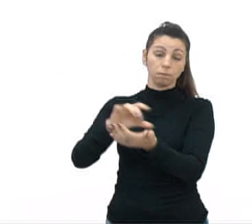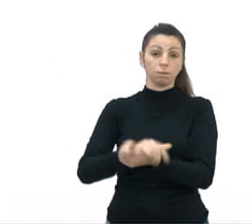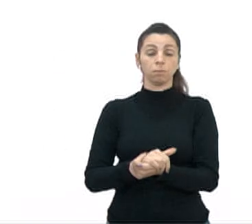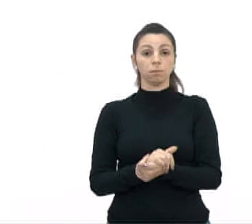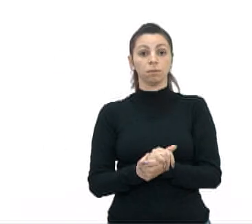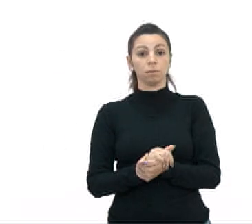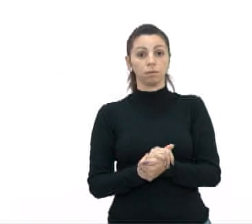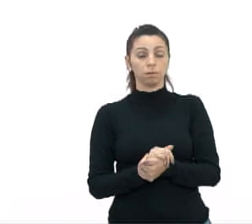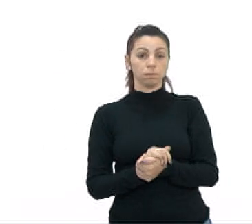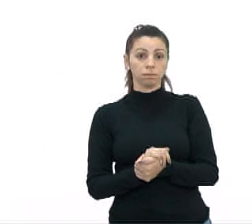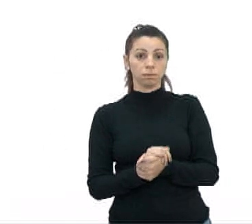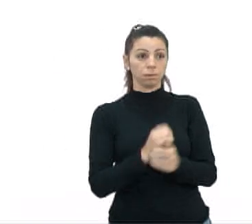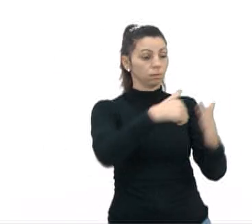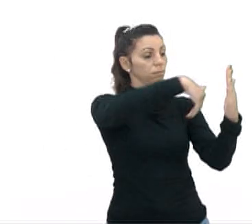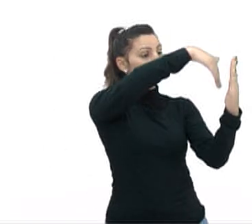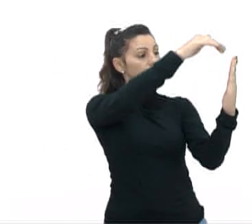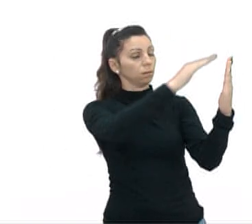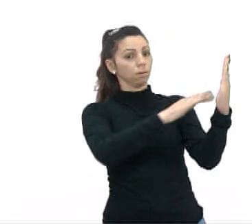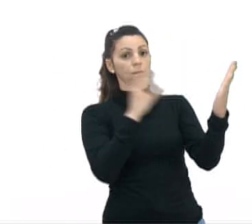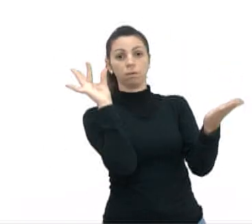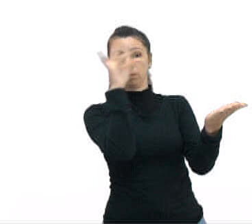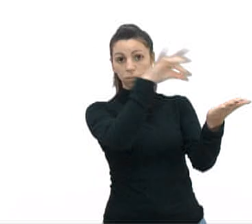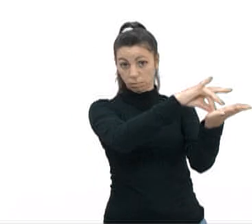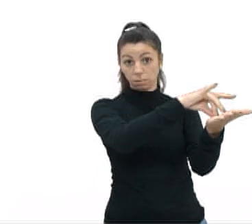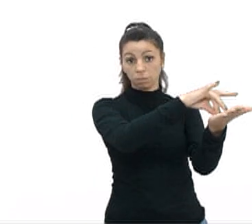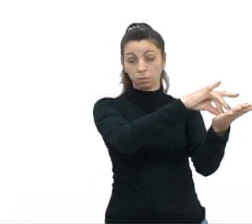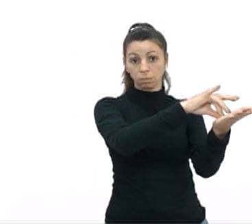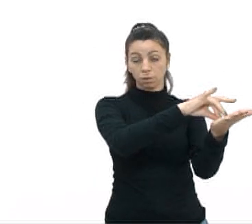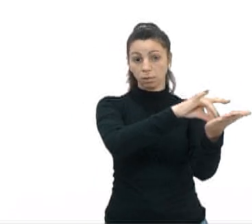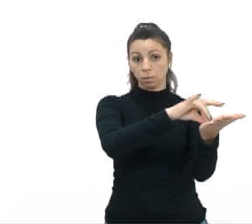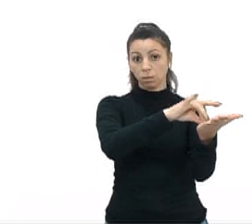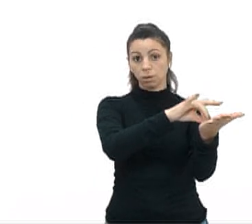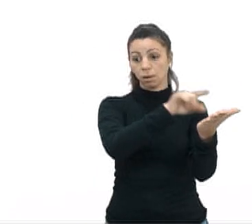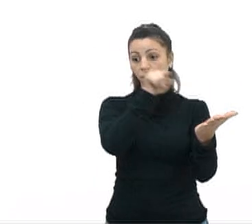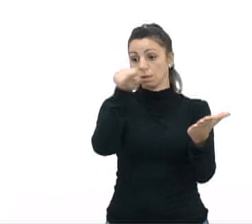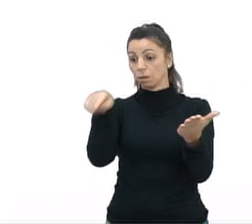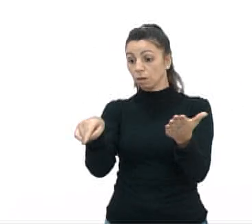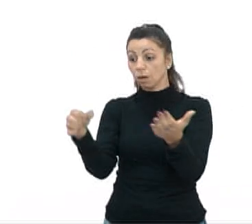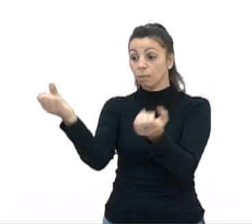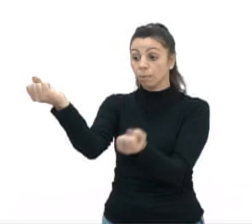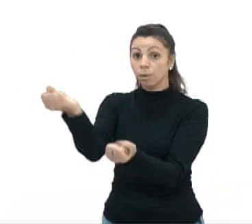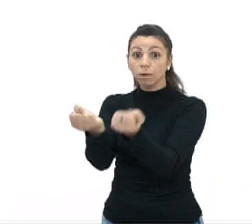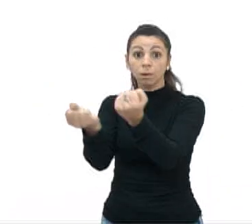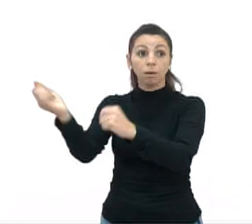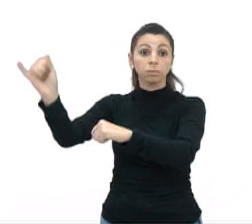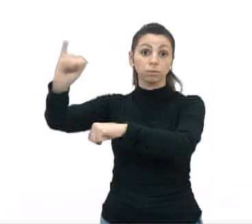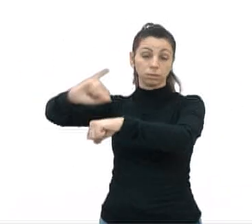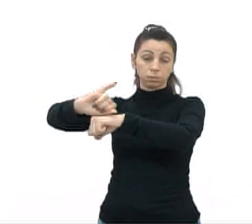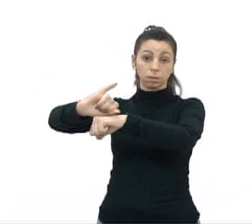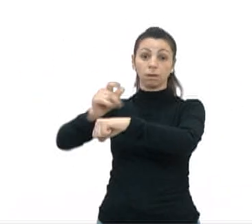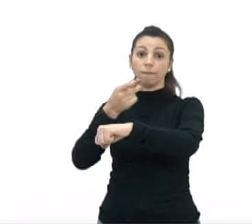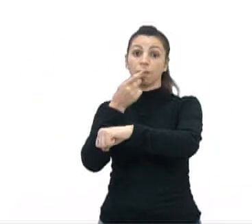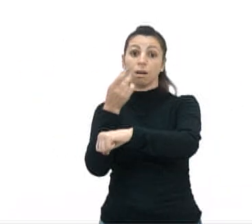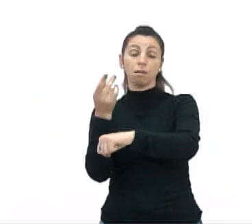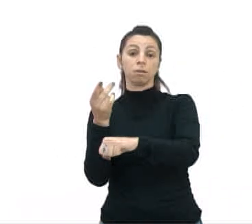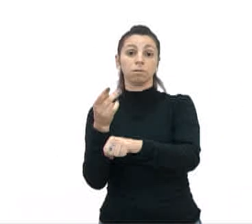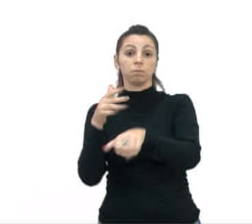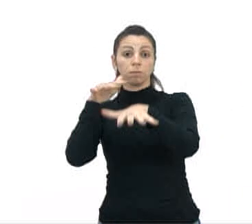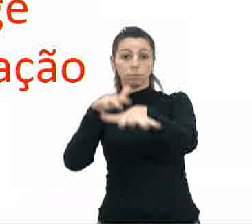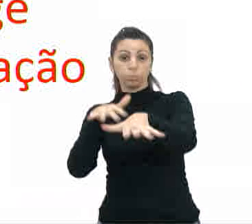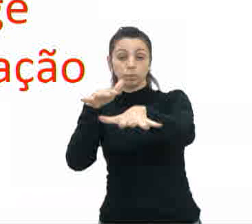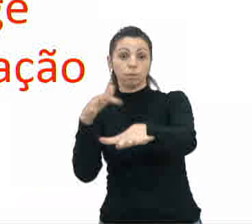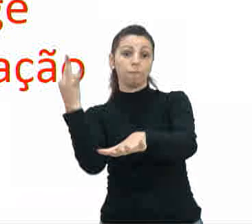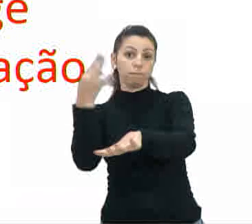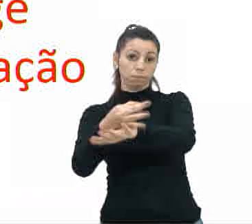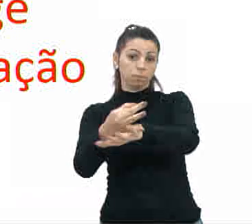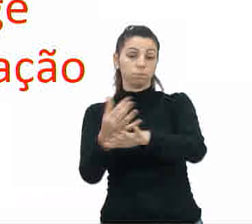no centro, vou pôr esse aqui que é maior. Este carro aqui no centro, né? E ele comenta do feriadão, né? Então, na verdade, não tem este carro na obra do